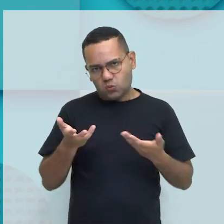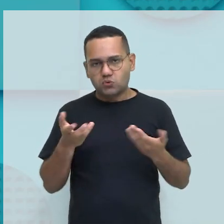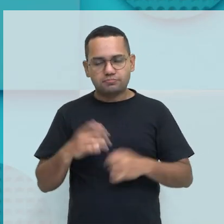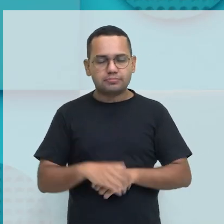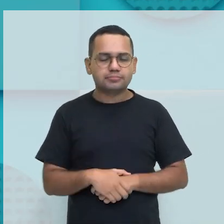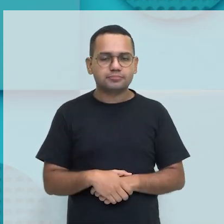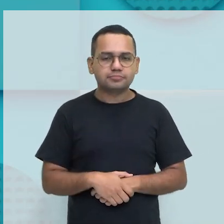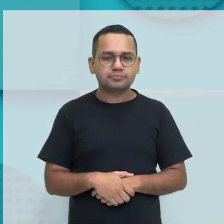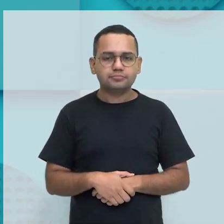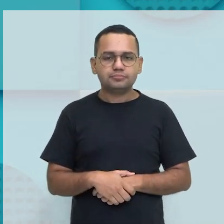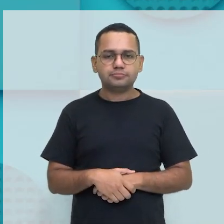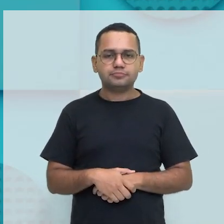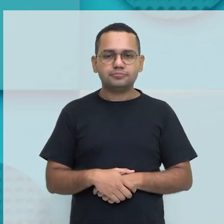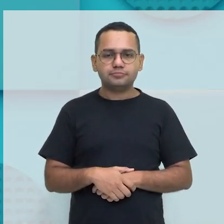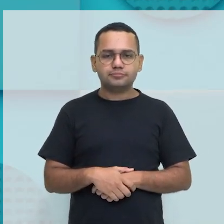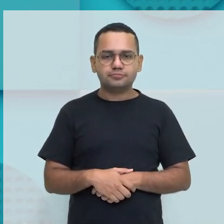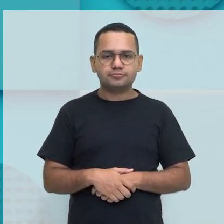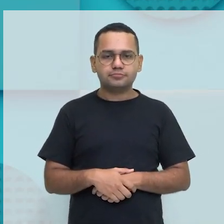produzida